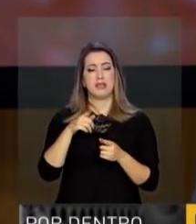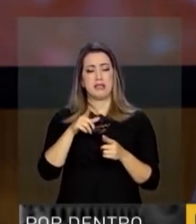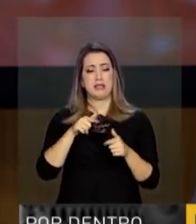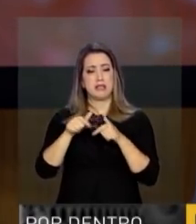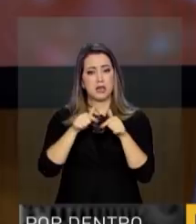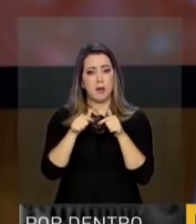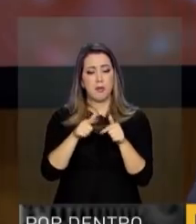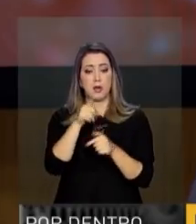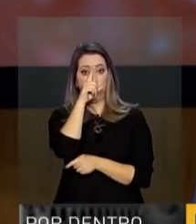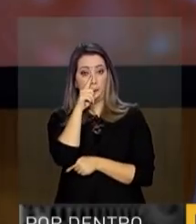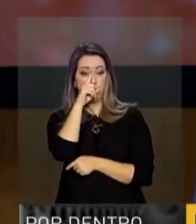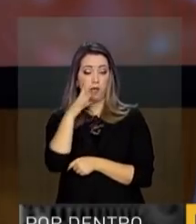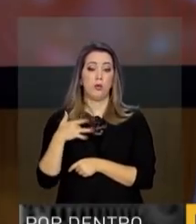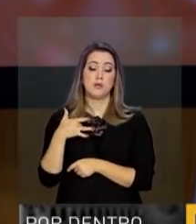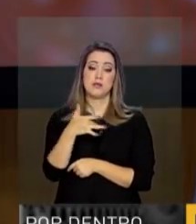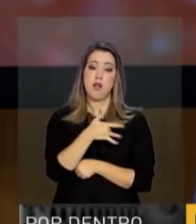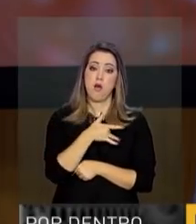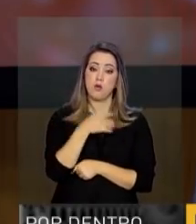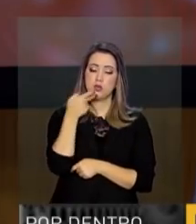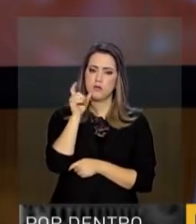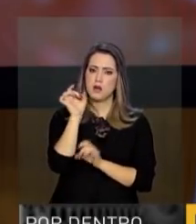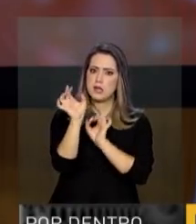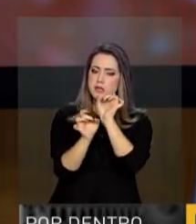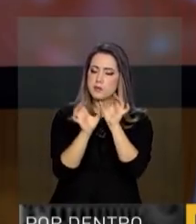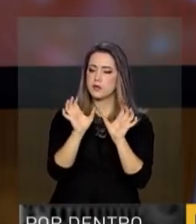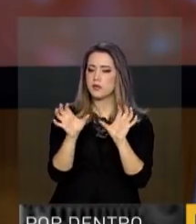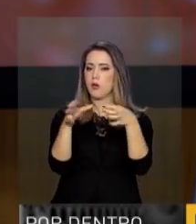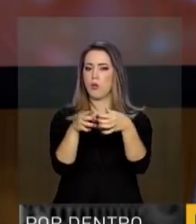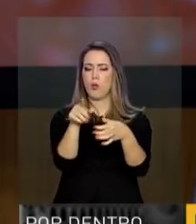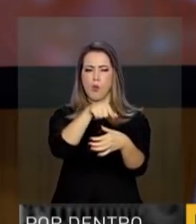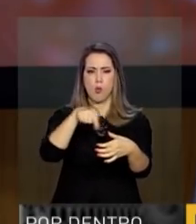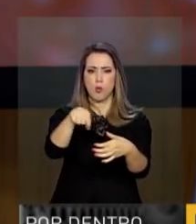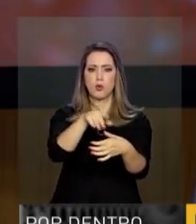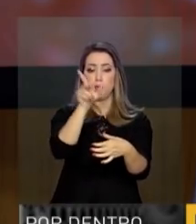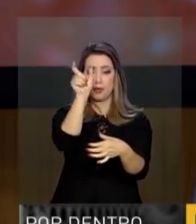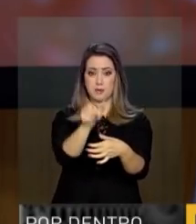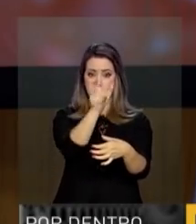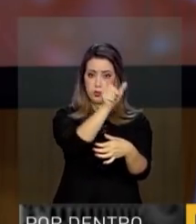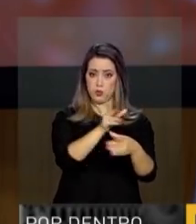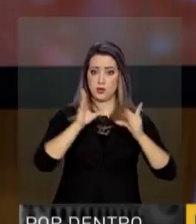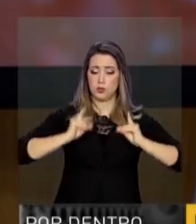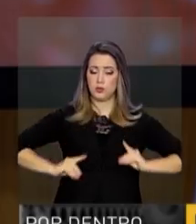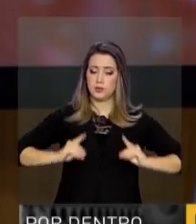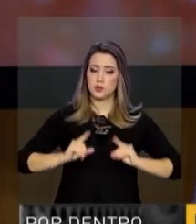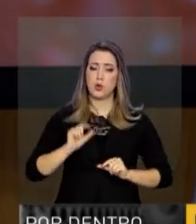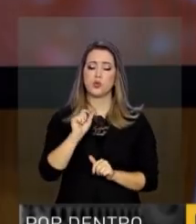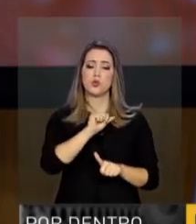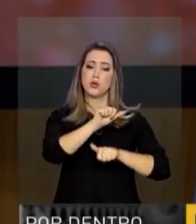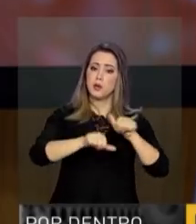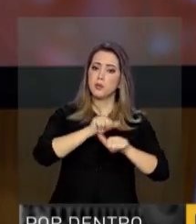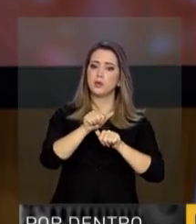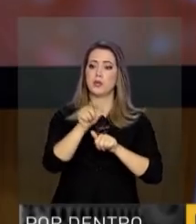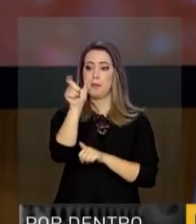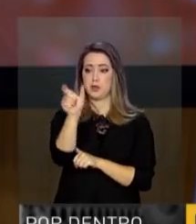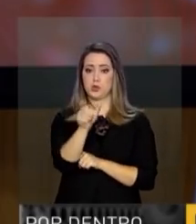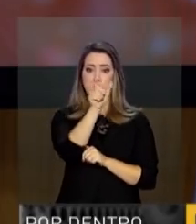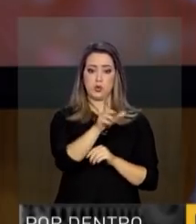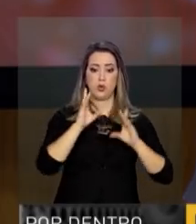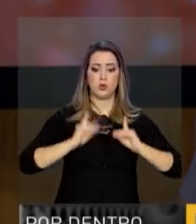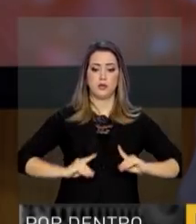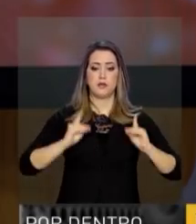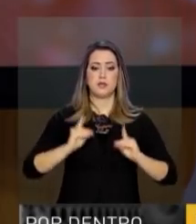algum risco à sua saúde e toco aqui especificamente também na pessoa com deficiência. Vamos lá. O que muda na aposentadoria da pessoa com deficiência de maneira